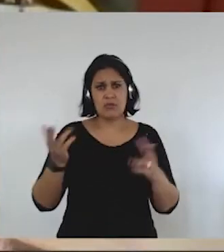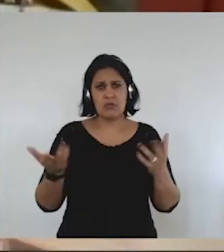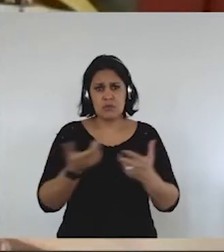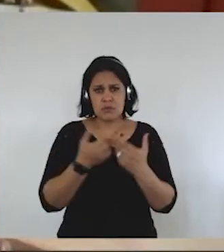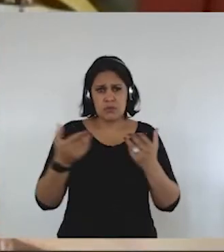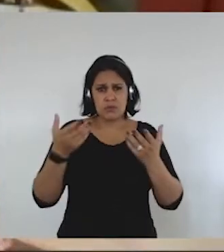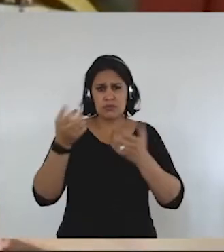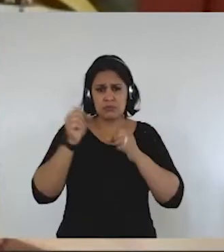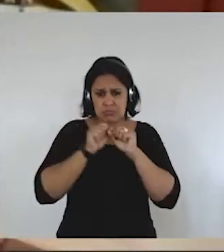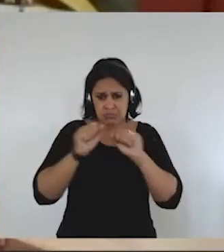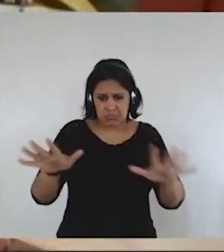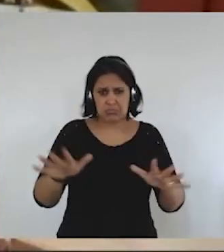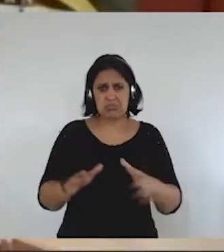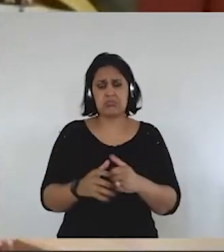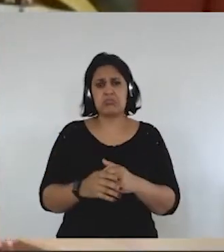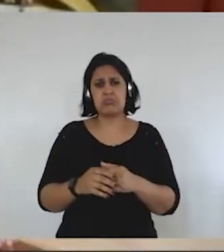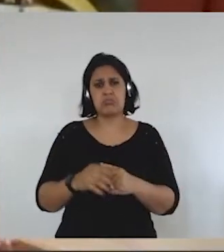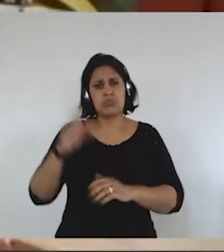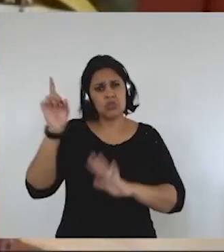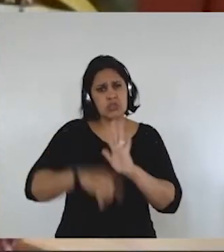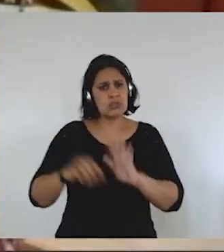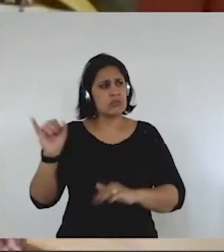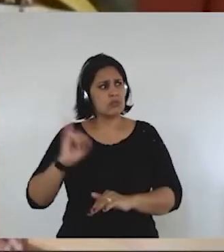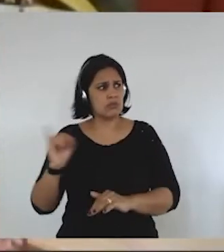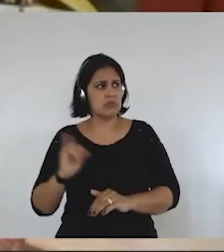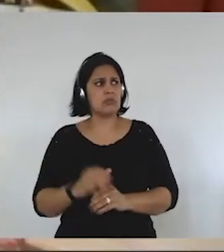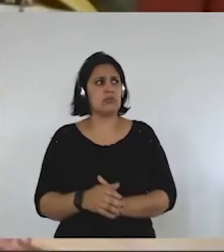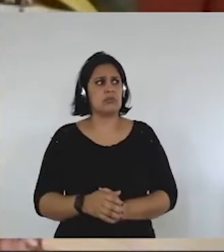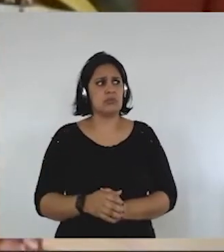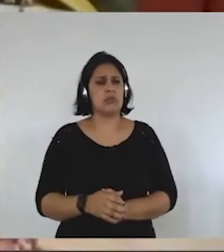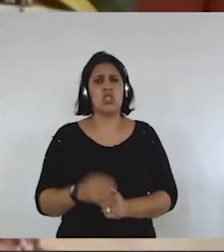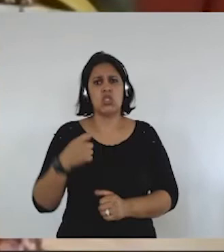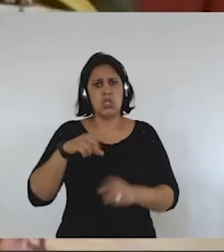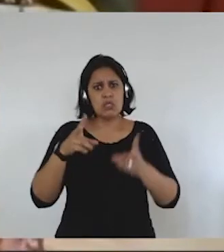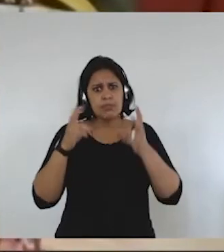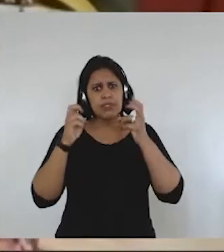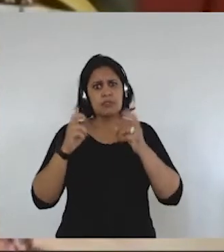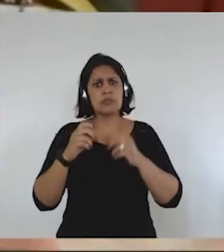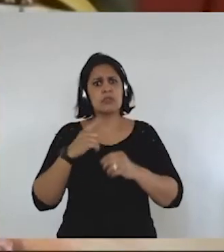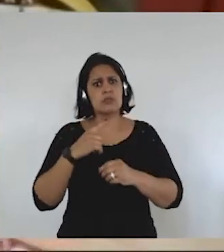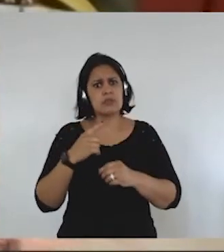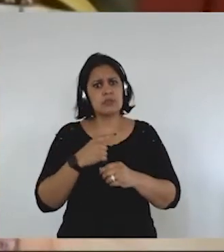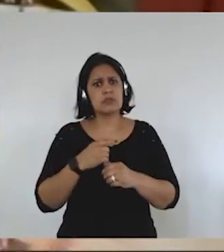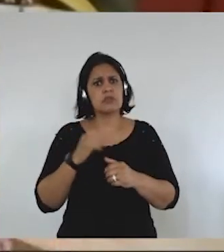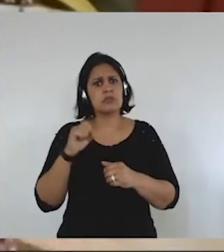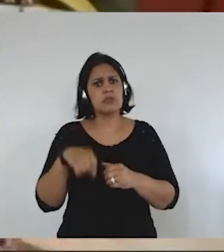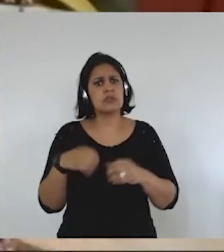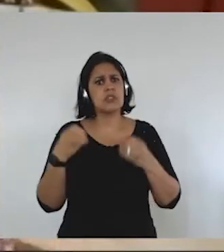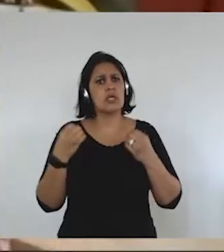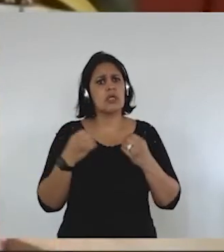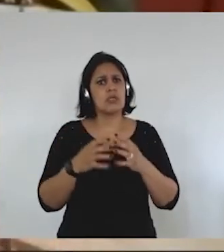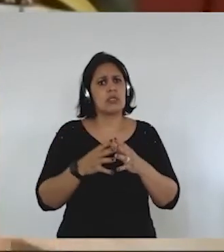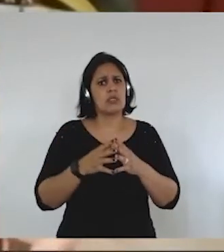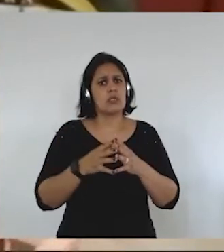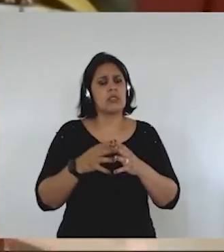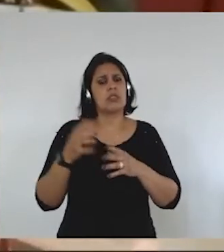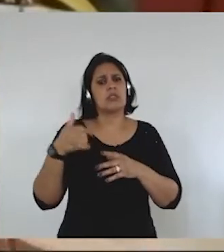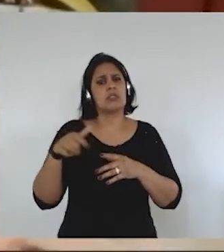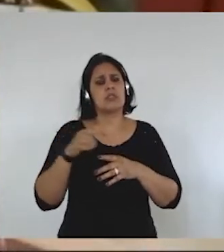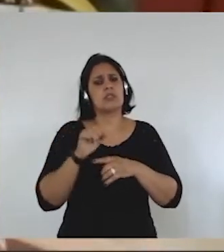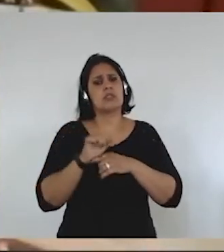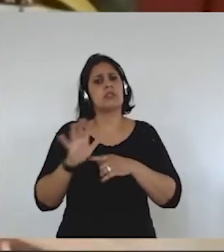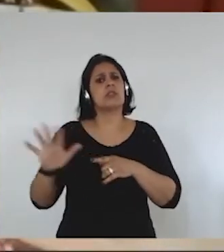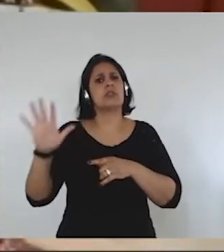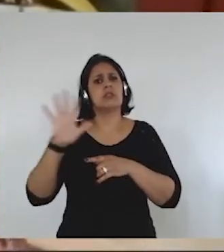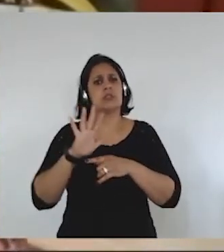a pandemia e o direito internacional. A gente viu bastante quando o nosso Estado meio